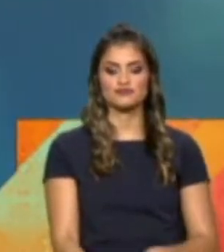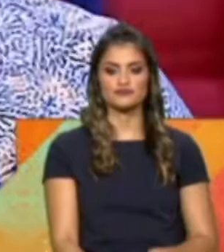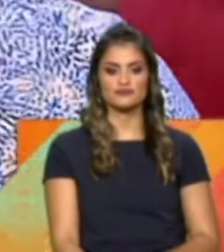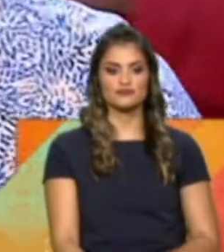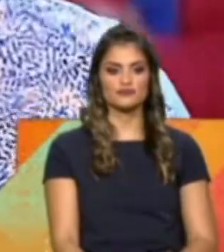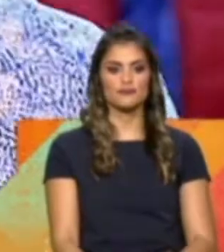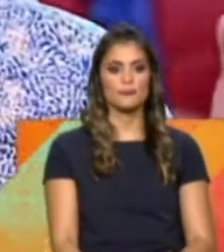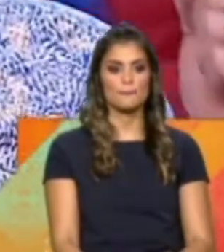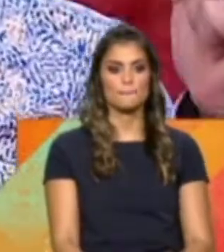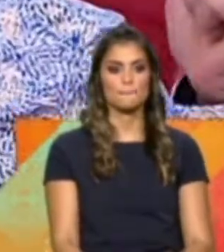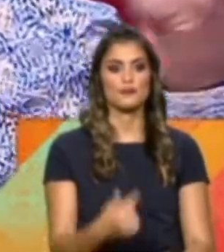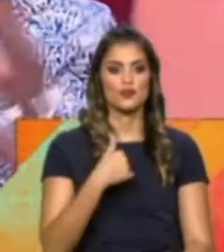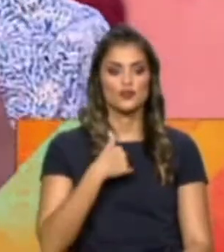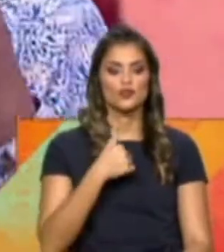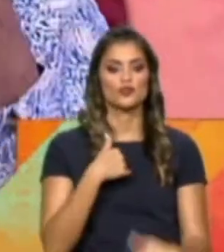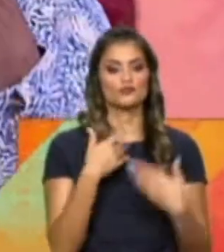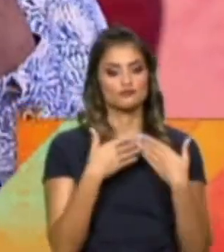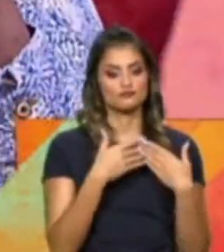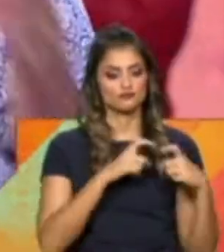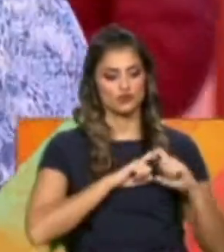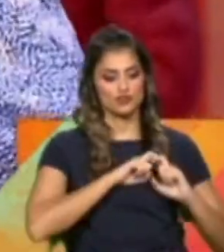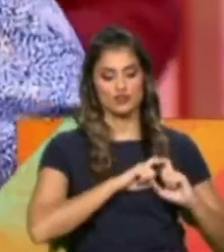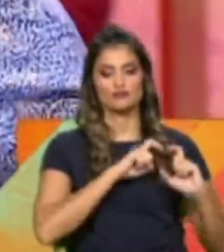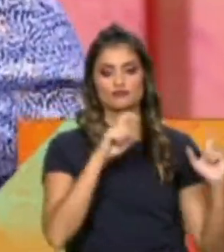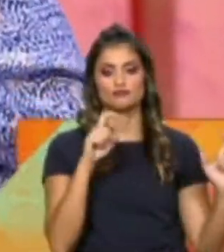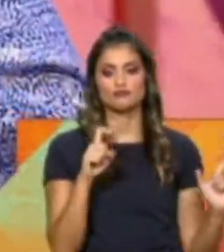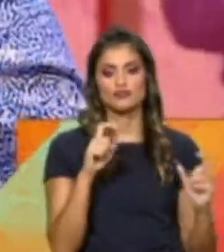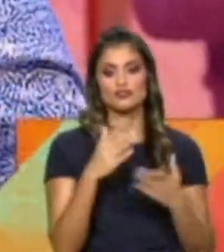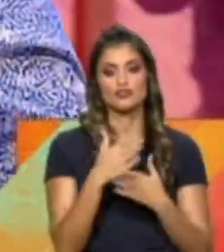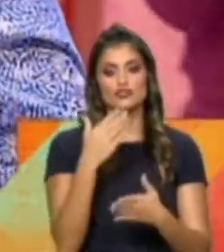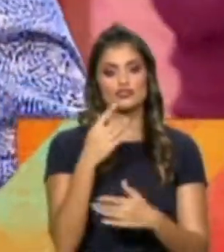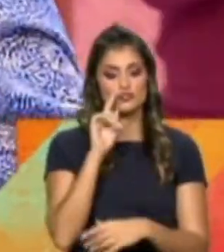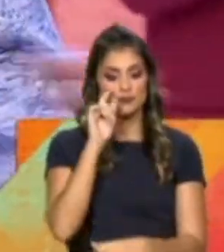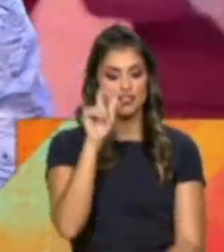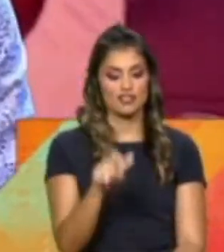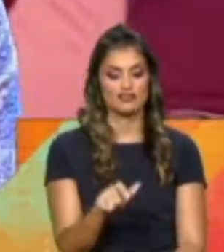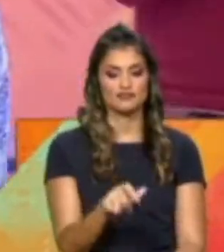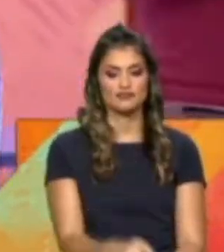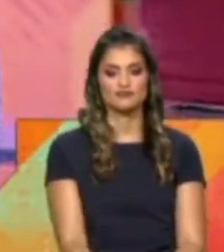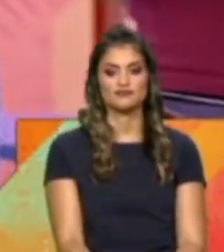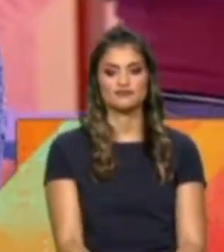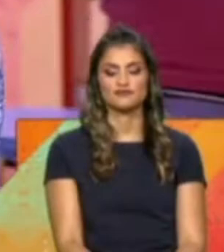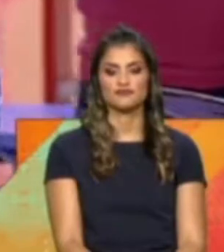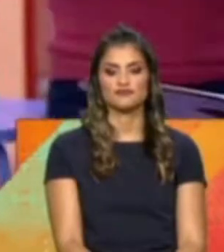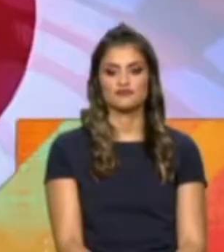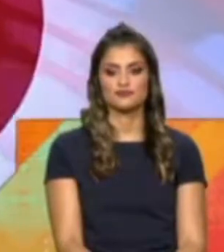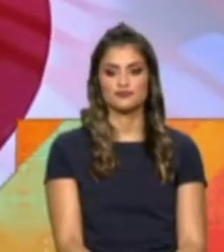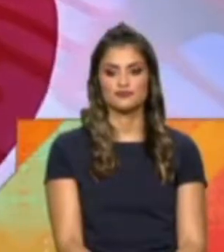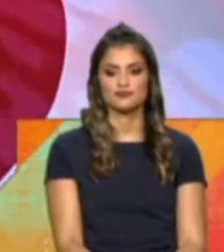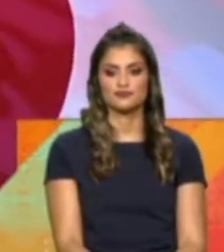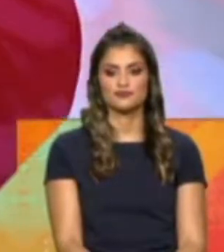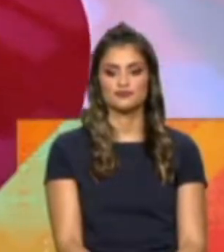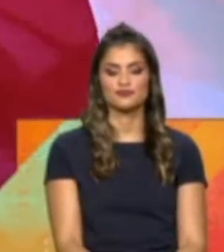cowboy. Abri meu coração só para ela.